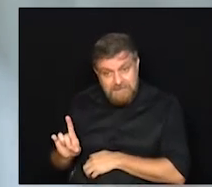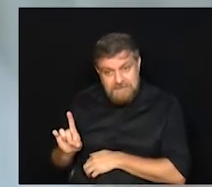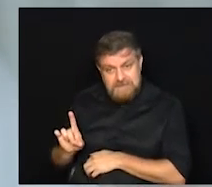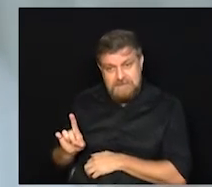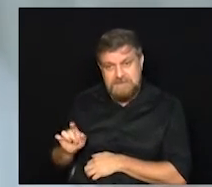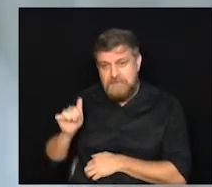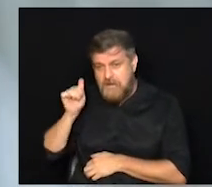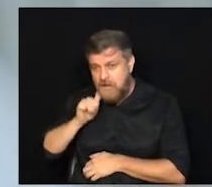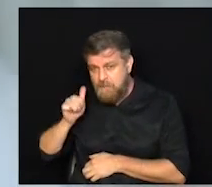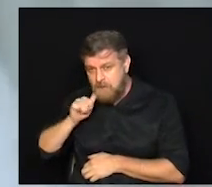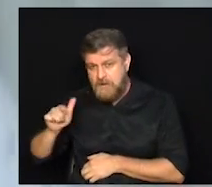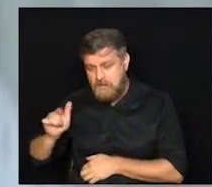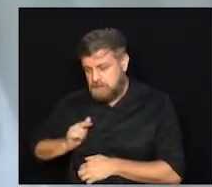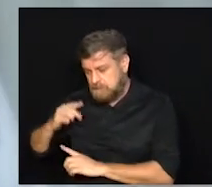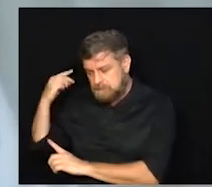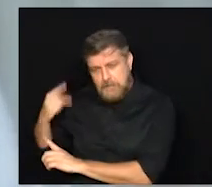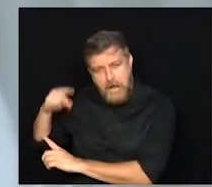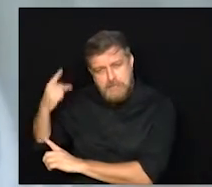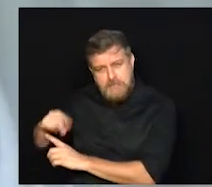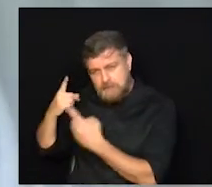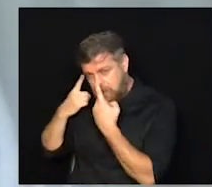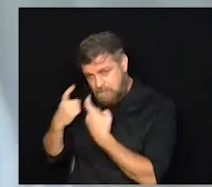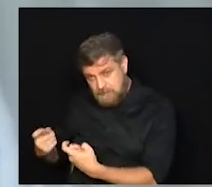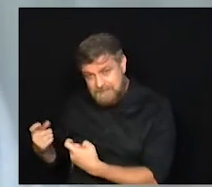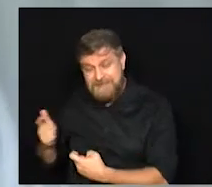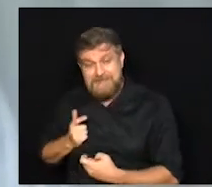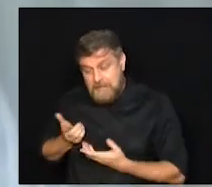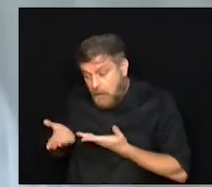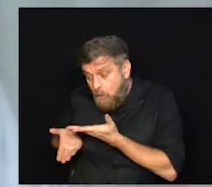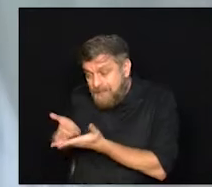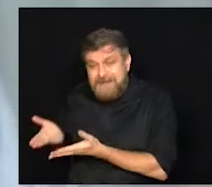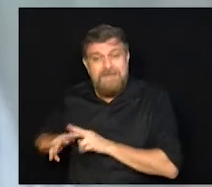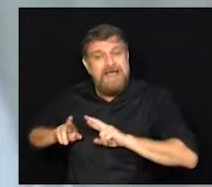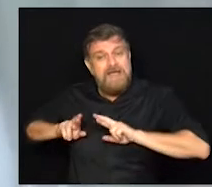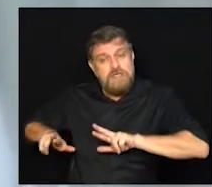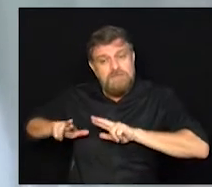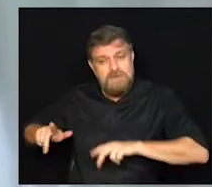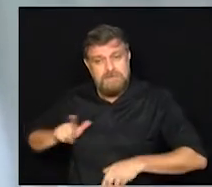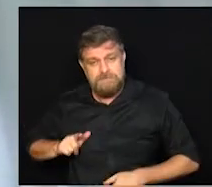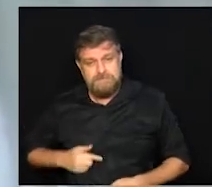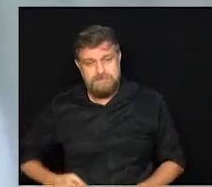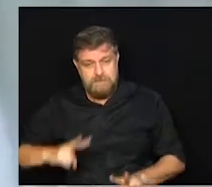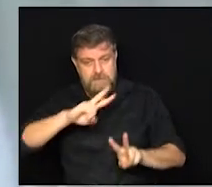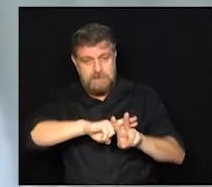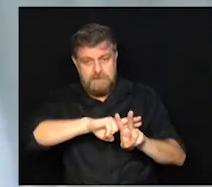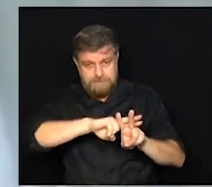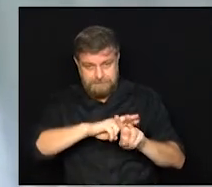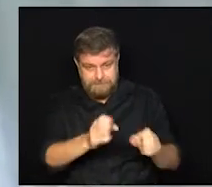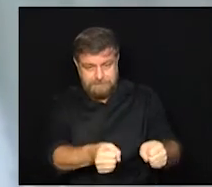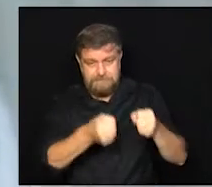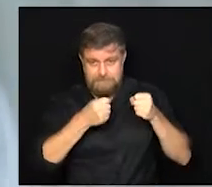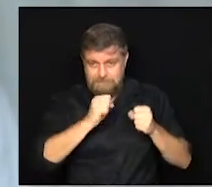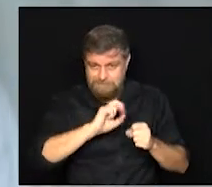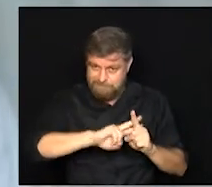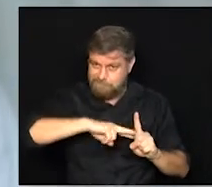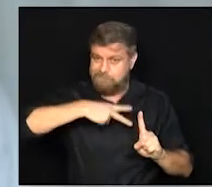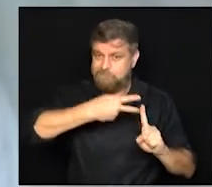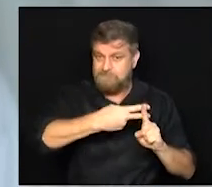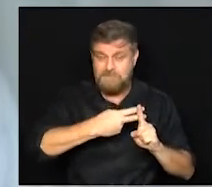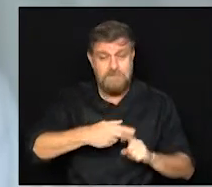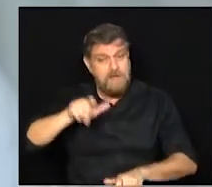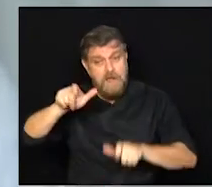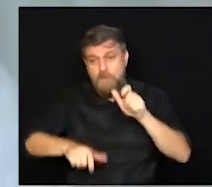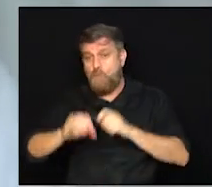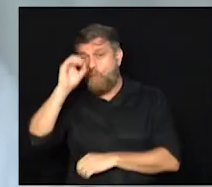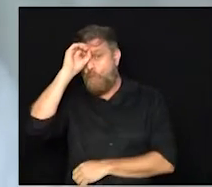ela apresenta isso, tem um tratamento diferenciado, a pena pode ser aumentada, e as pessoas não conhecem isso.